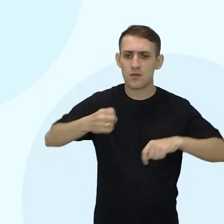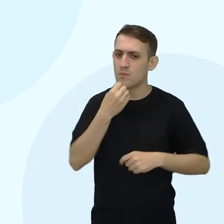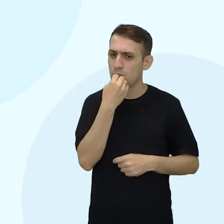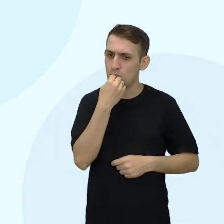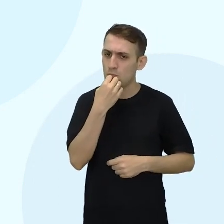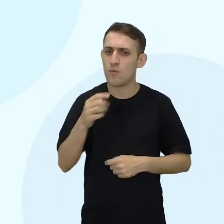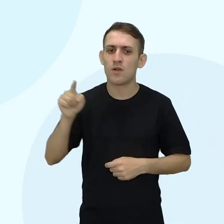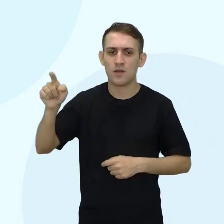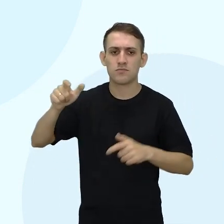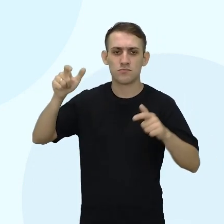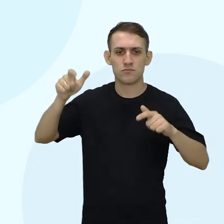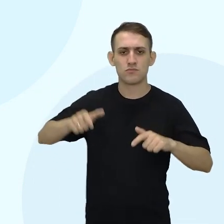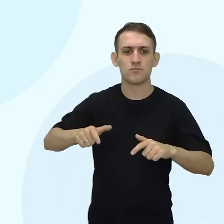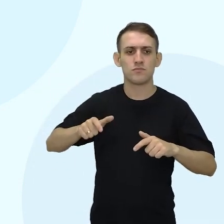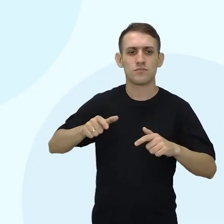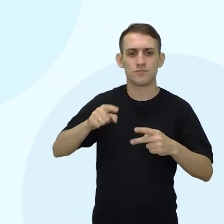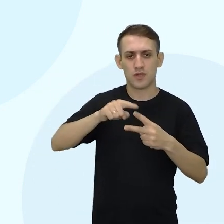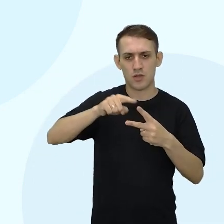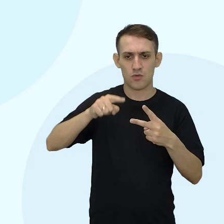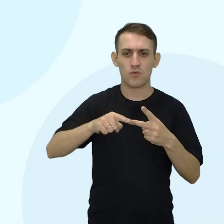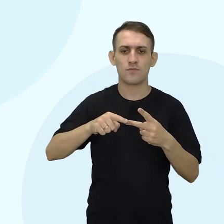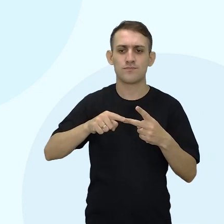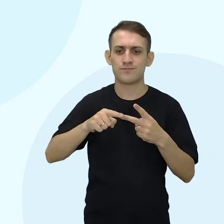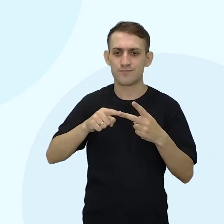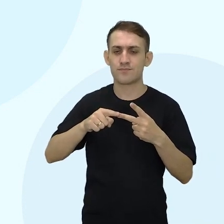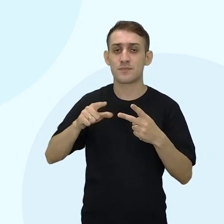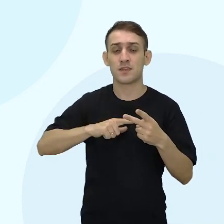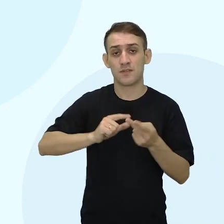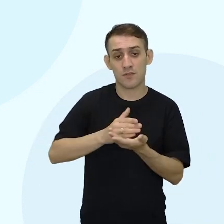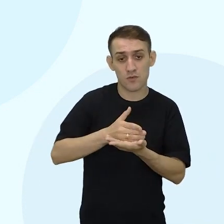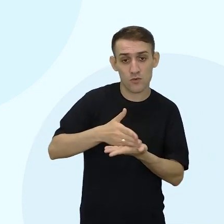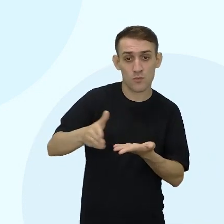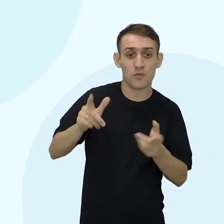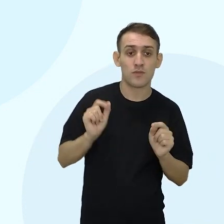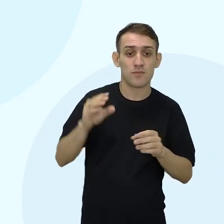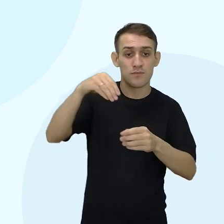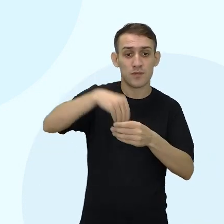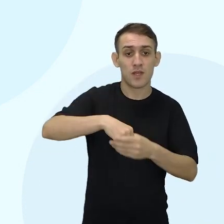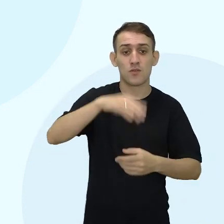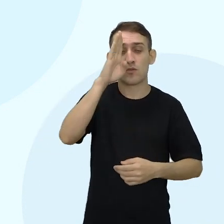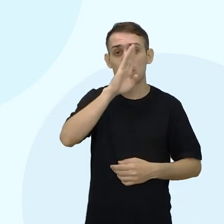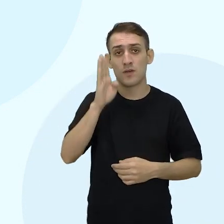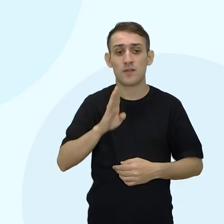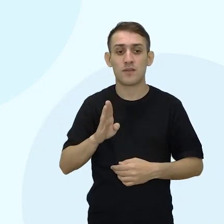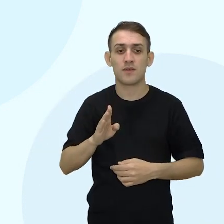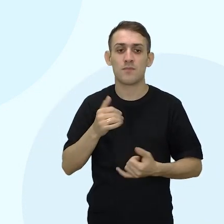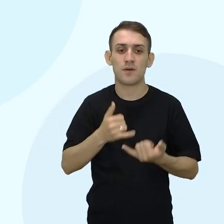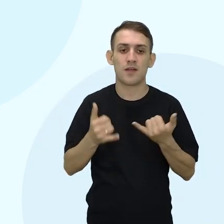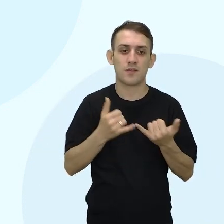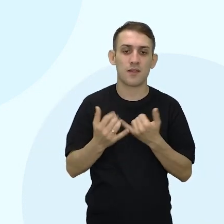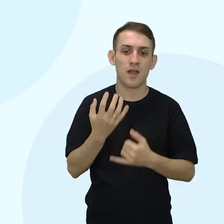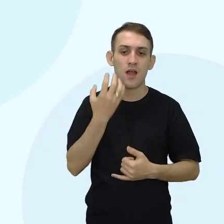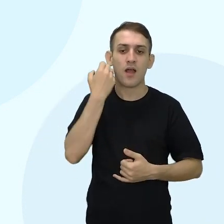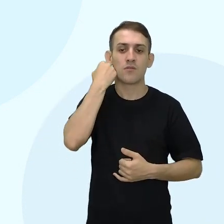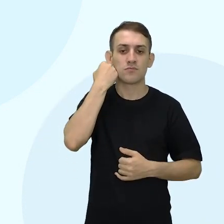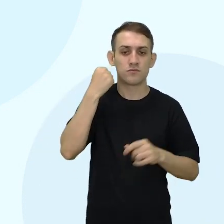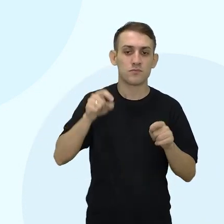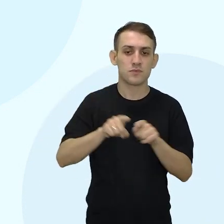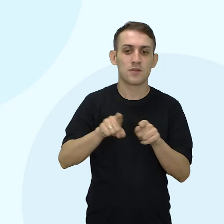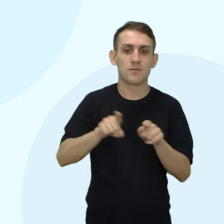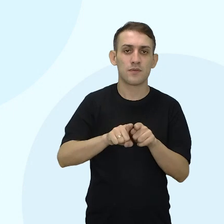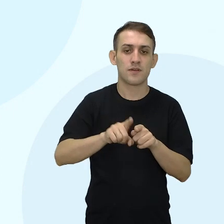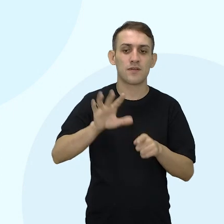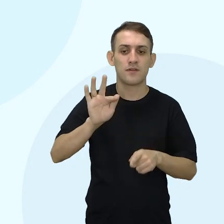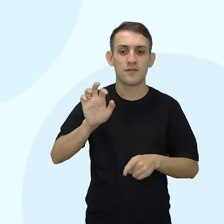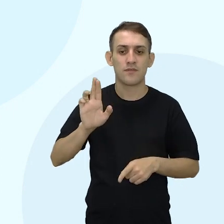ilhas da Madeira e do Cabo Verde, foi inicialmente implantado no Brasil com a doação a Fernando